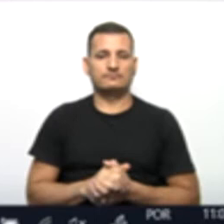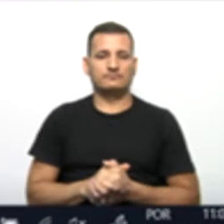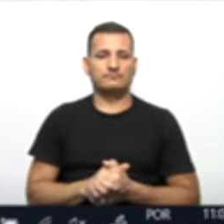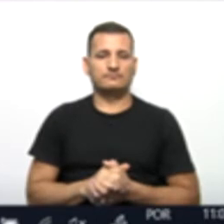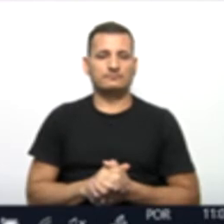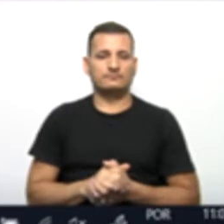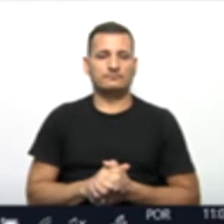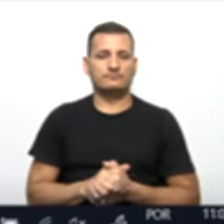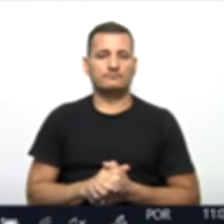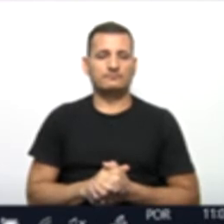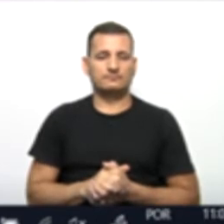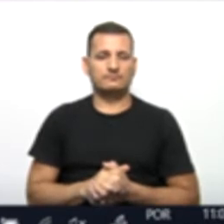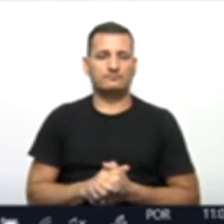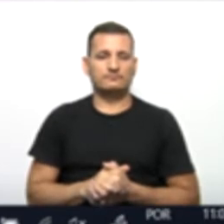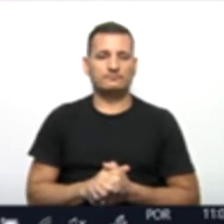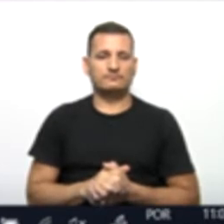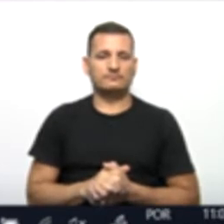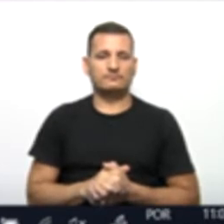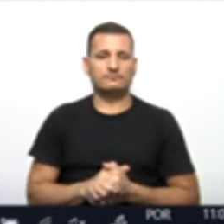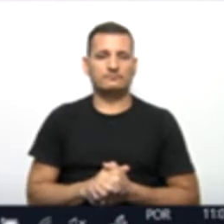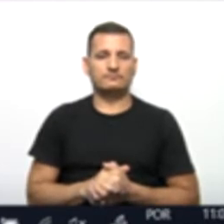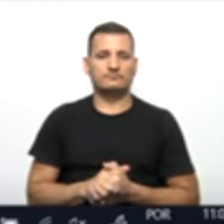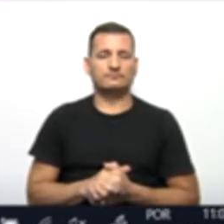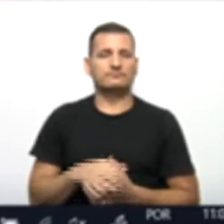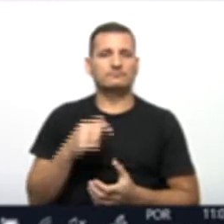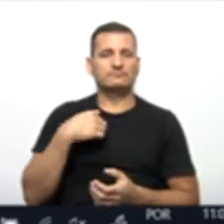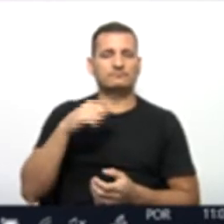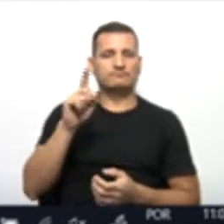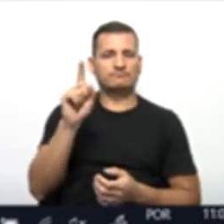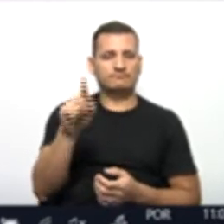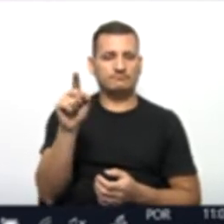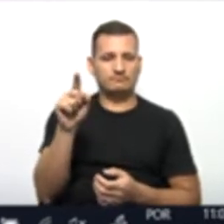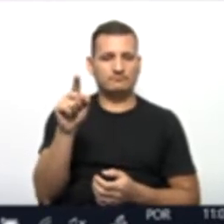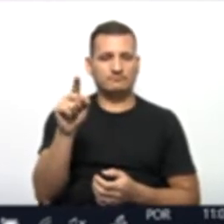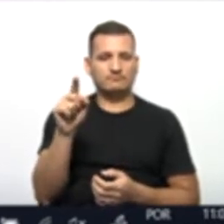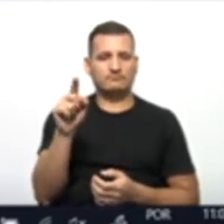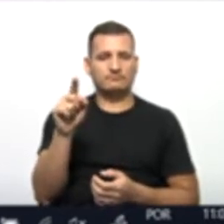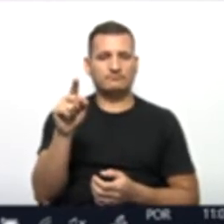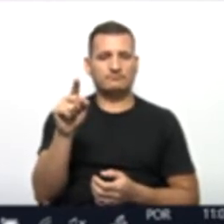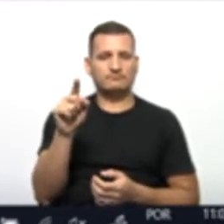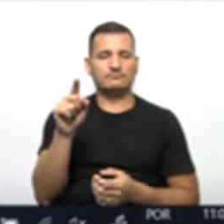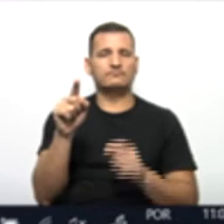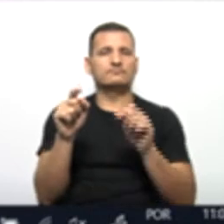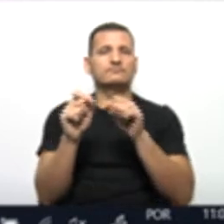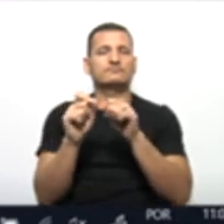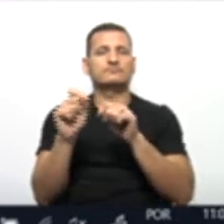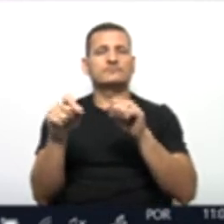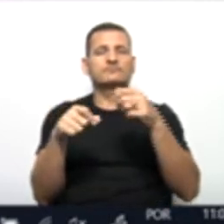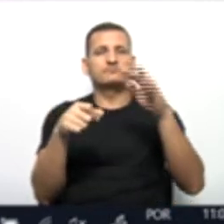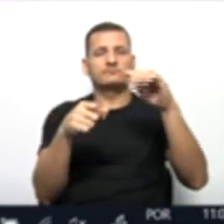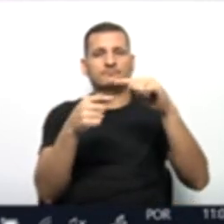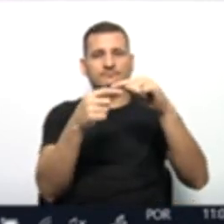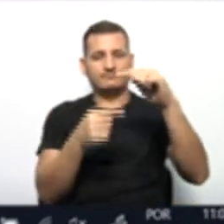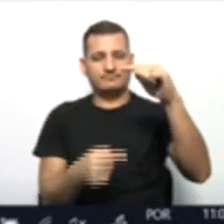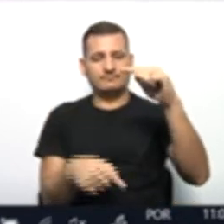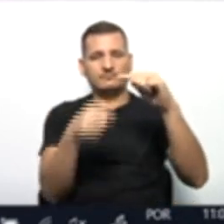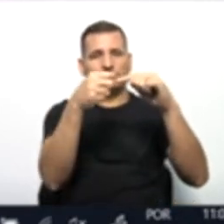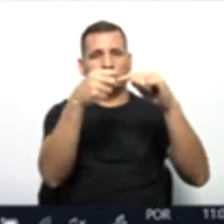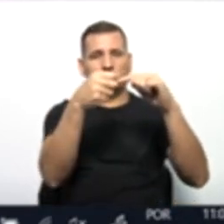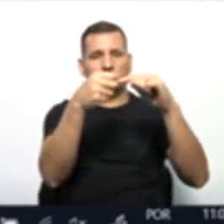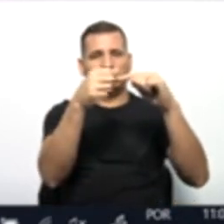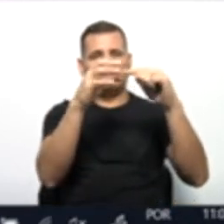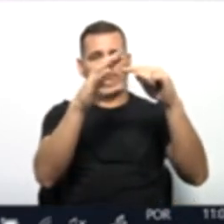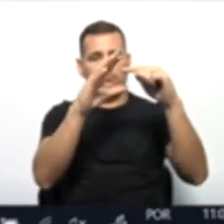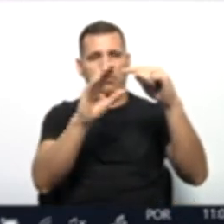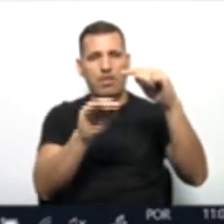tabela criada com sucesso quando eu clico nele ele vai fazer toda essa ação ele vai